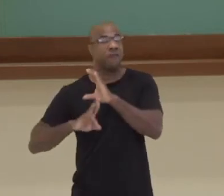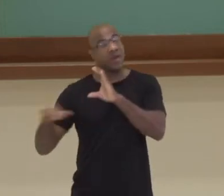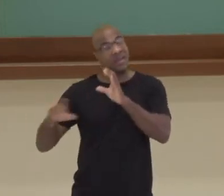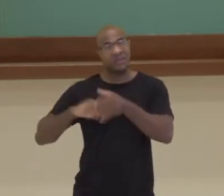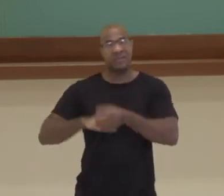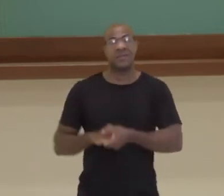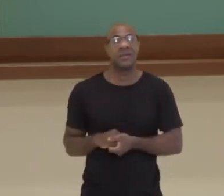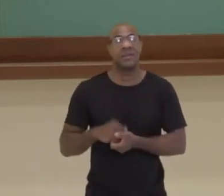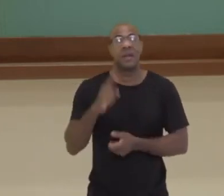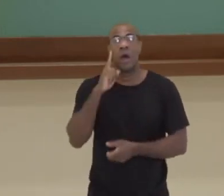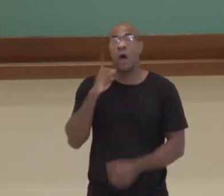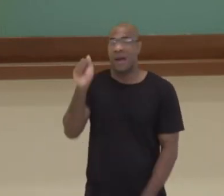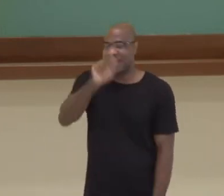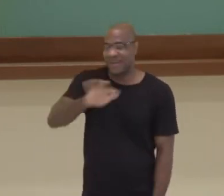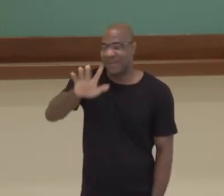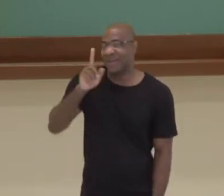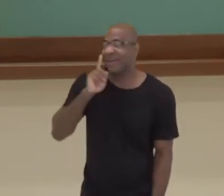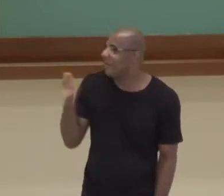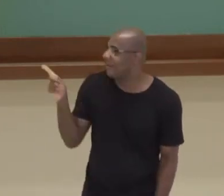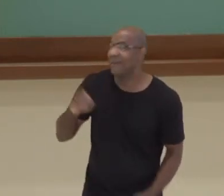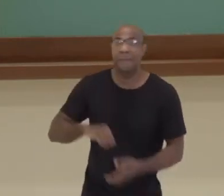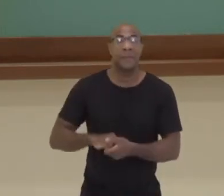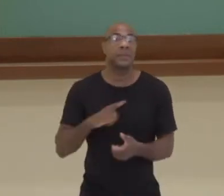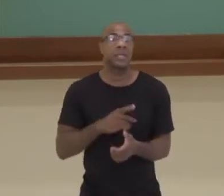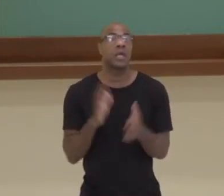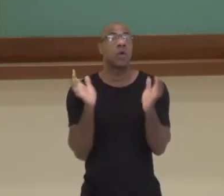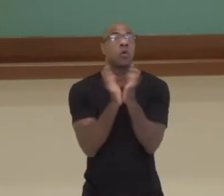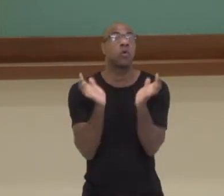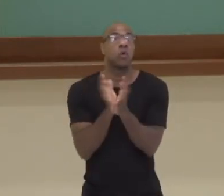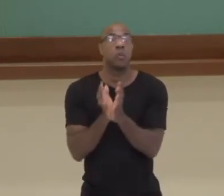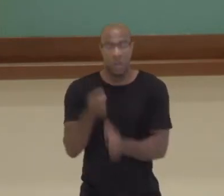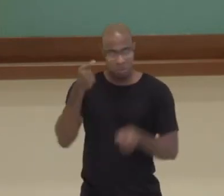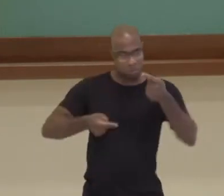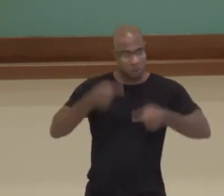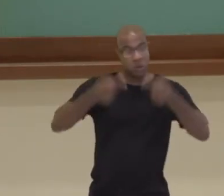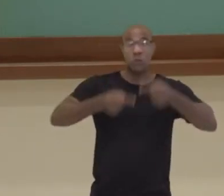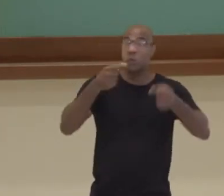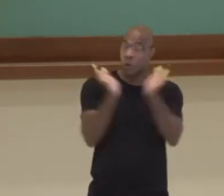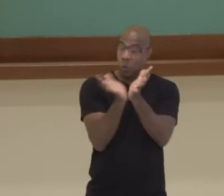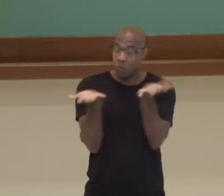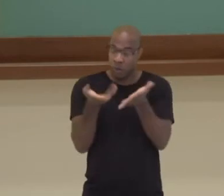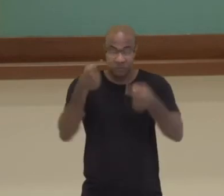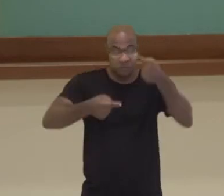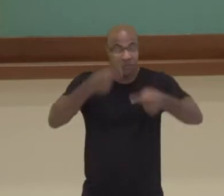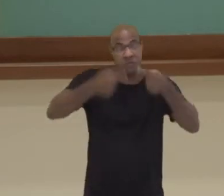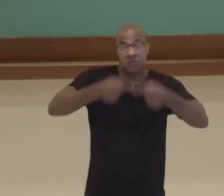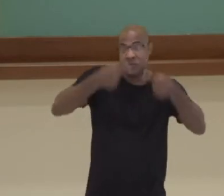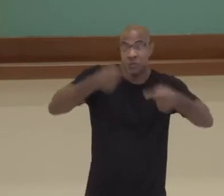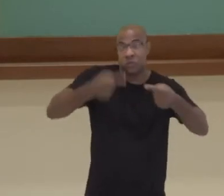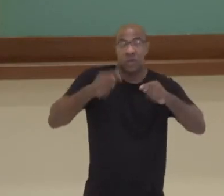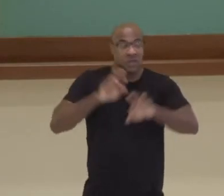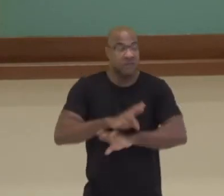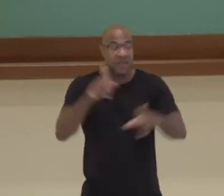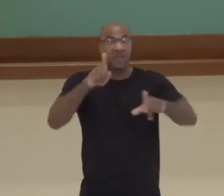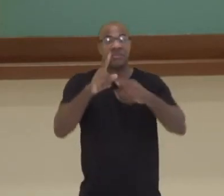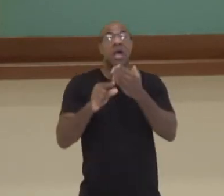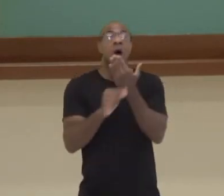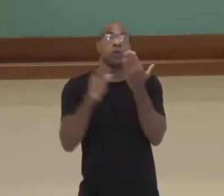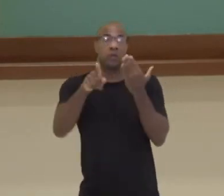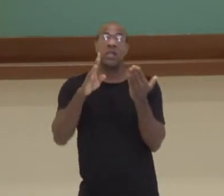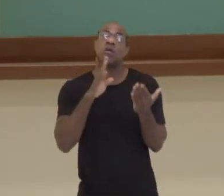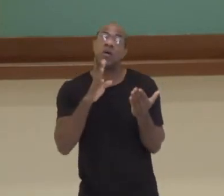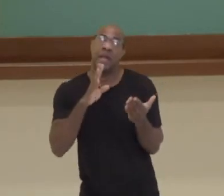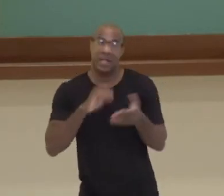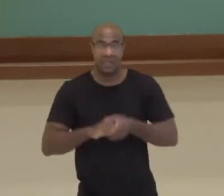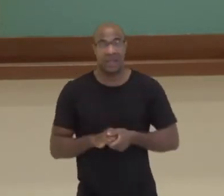figurinha? Exato! Em grupos, discutam essas questões sobre os diferentes autores que vocês conhecem e façam o